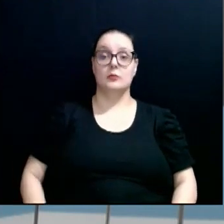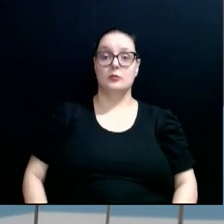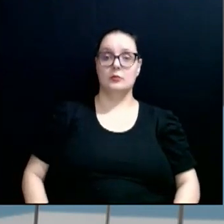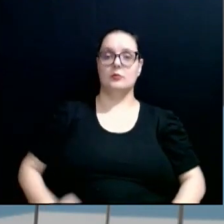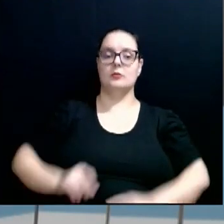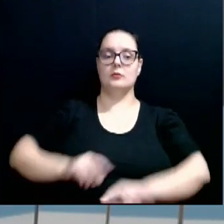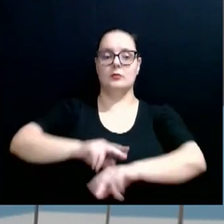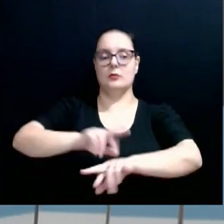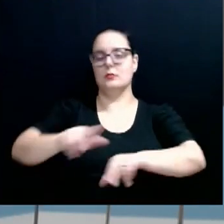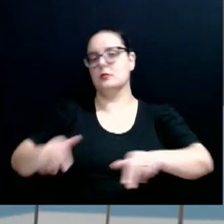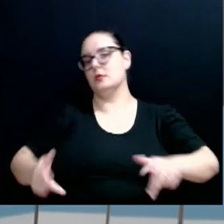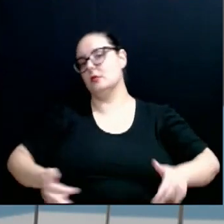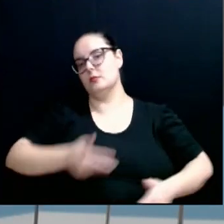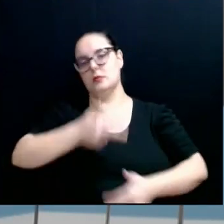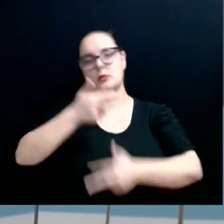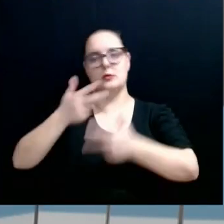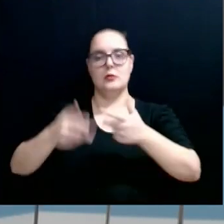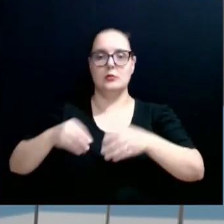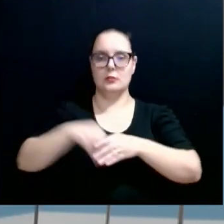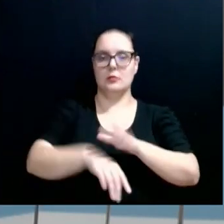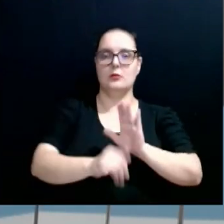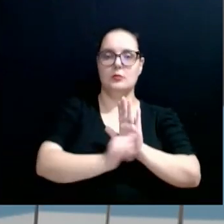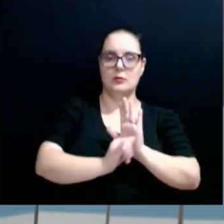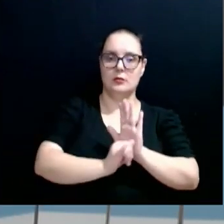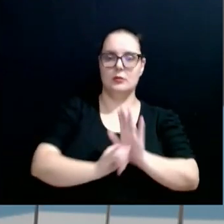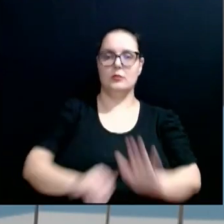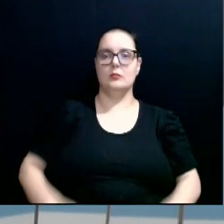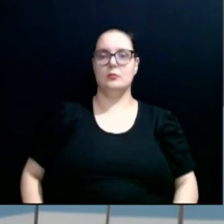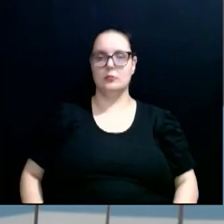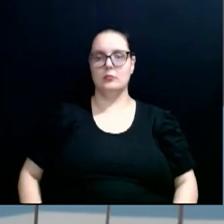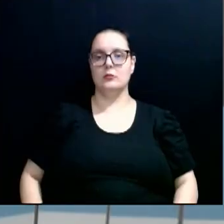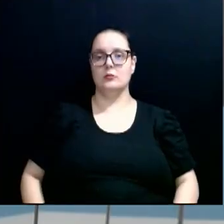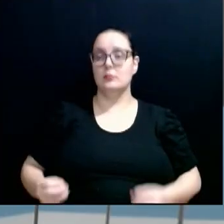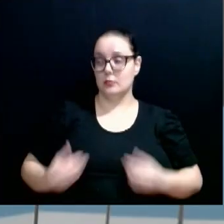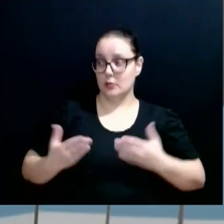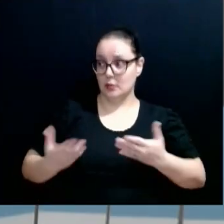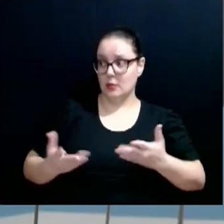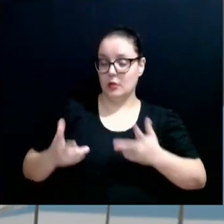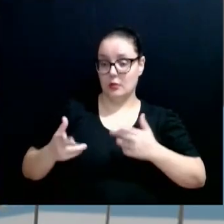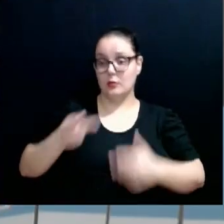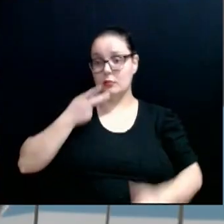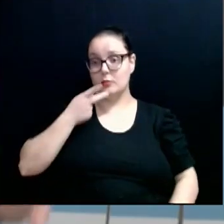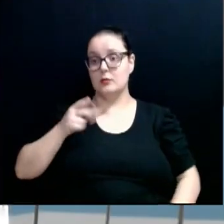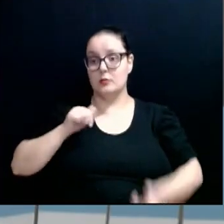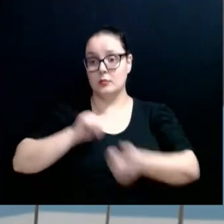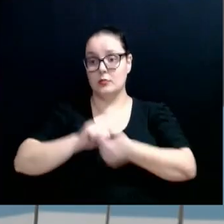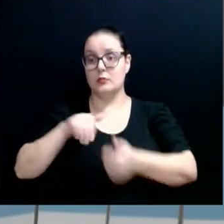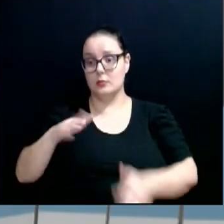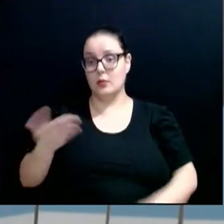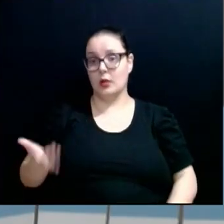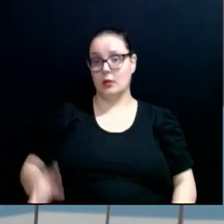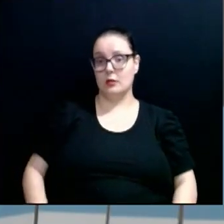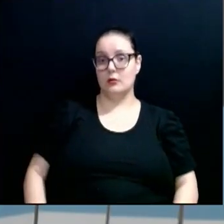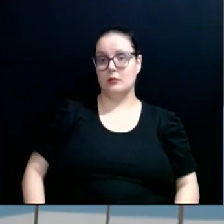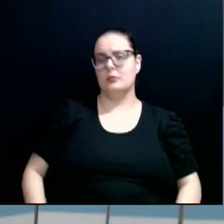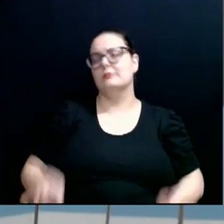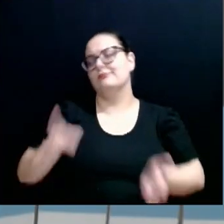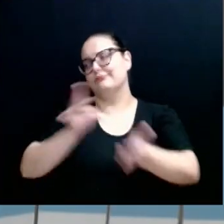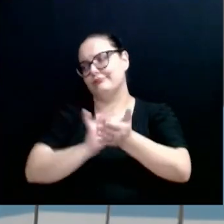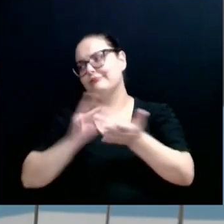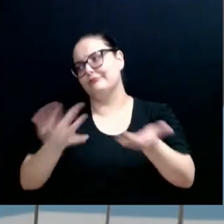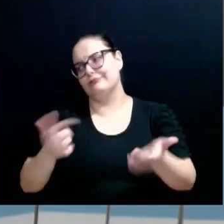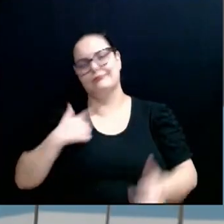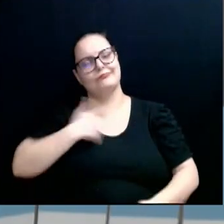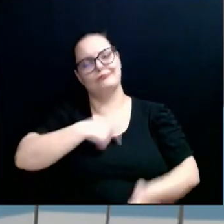dentro desse edital aí para trazer, como eu disse, mais qualidade. E assim, na verdade, né, gente, é a nossa obrigação e é